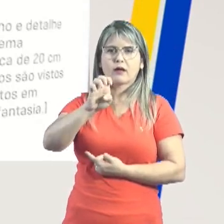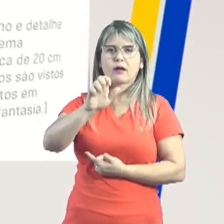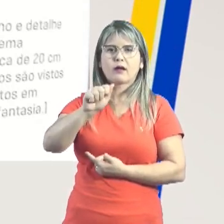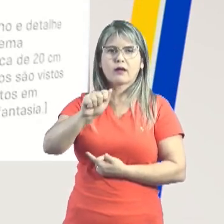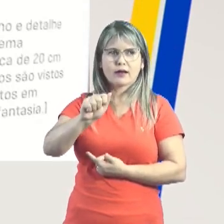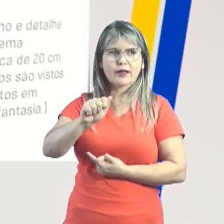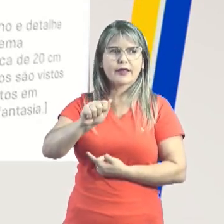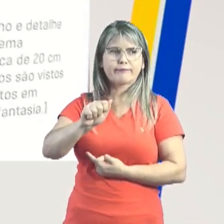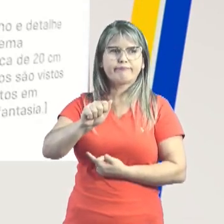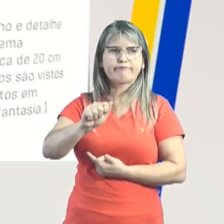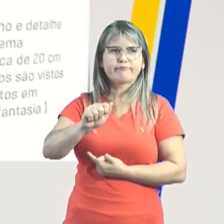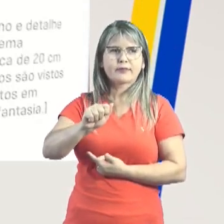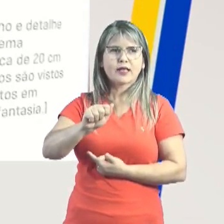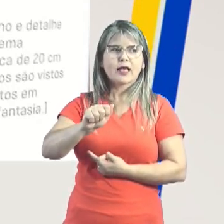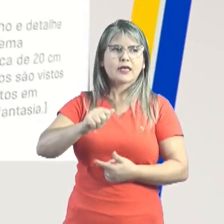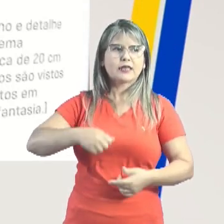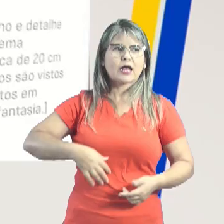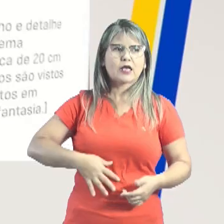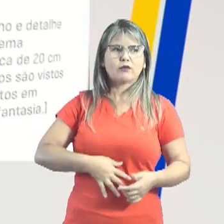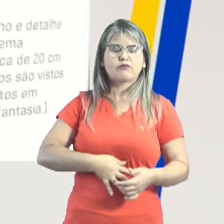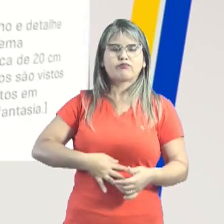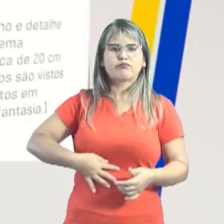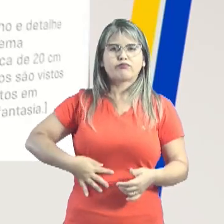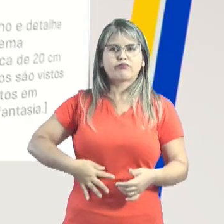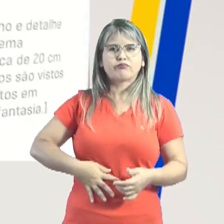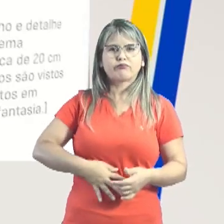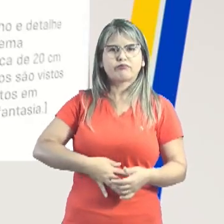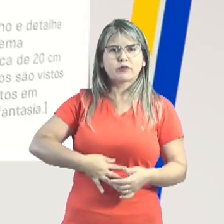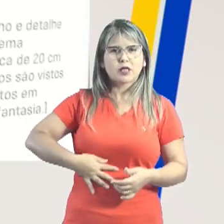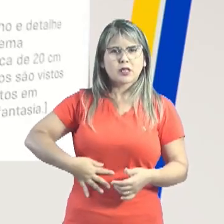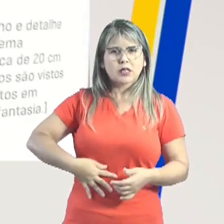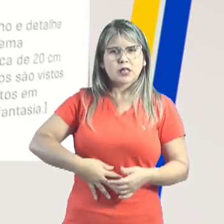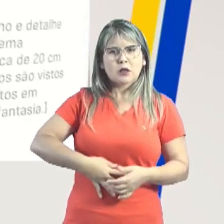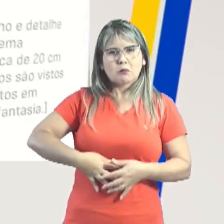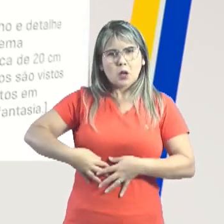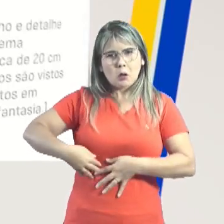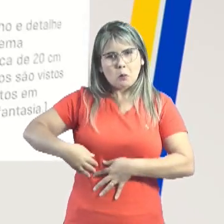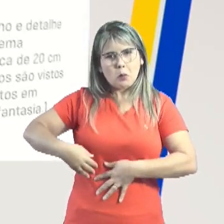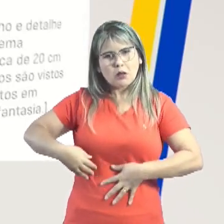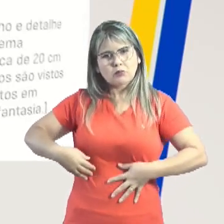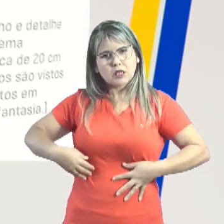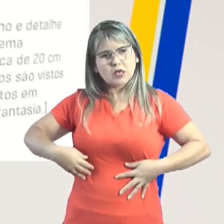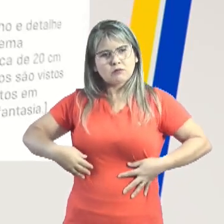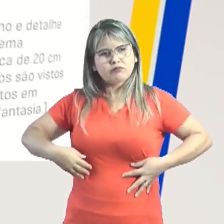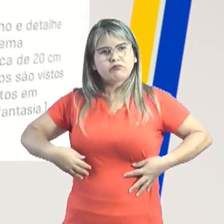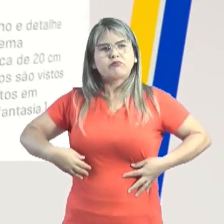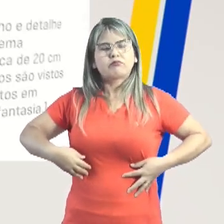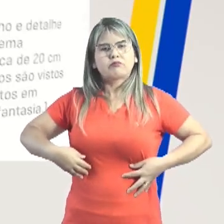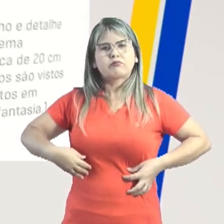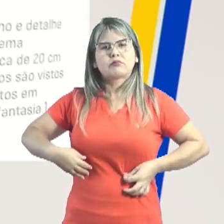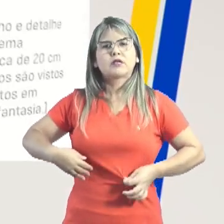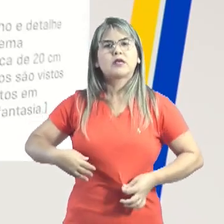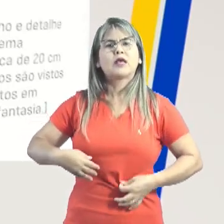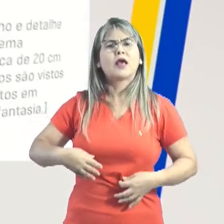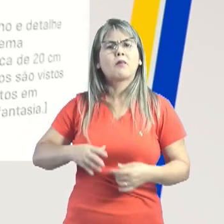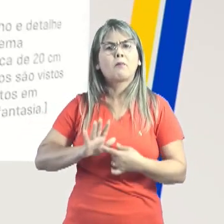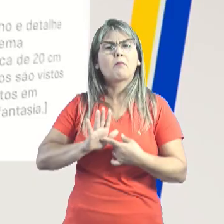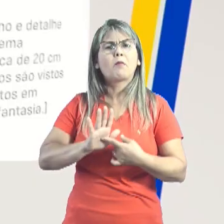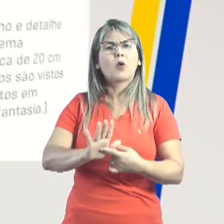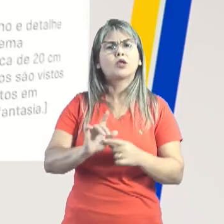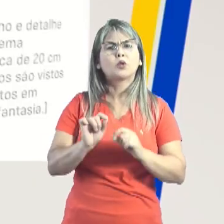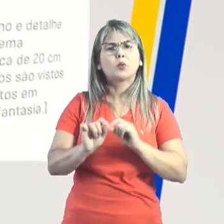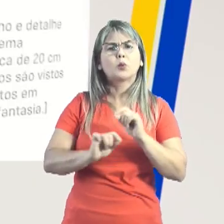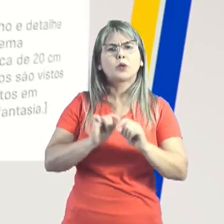região lateral do corpo, lateral esquerda do corpo, e ele é, como eu falei anteriormente, é chamada glândula mista. Por quê? Porque tanto